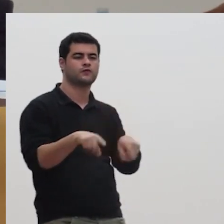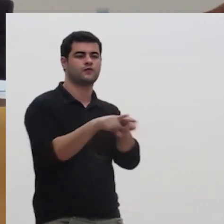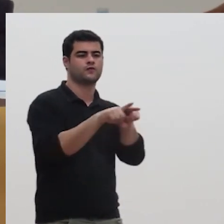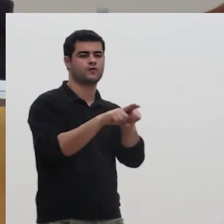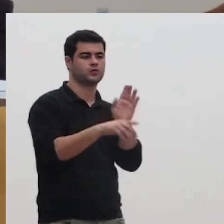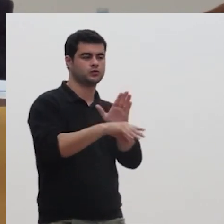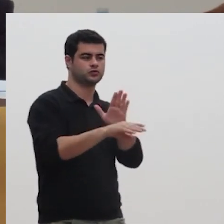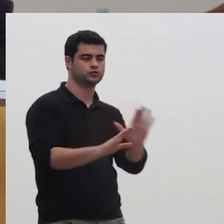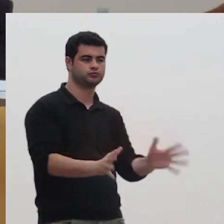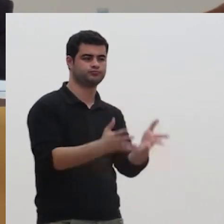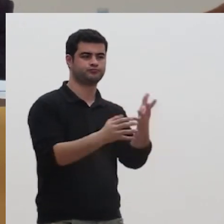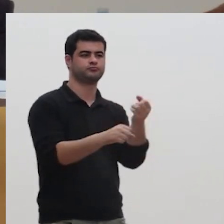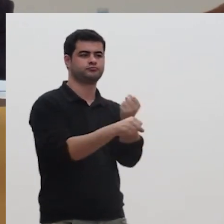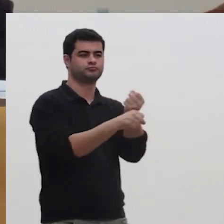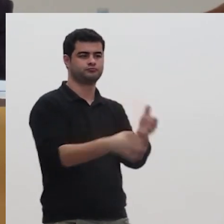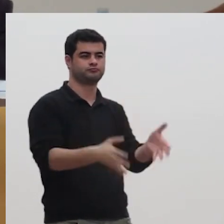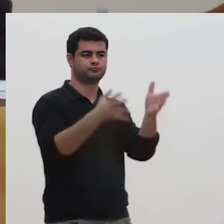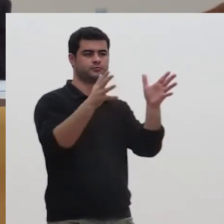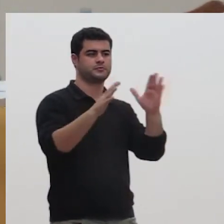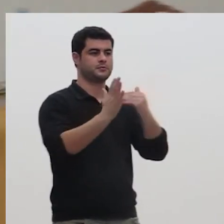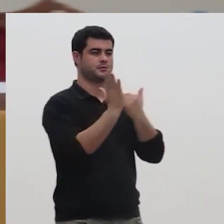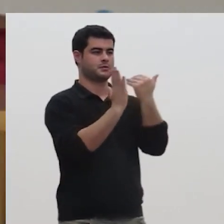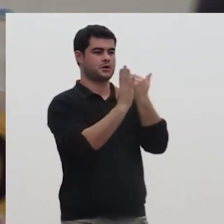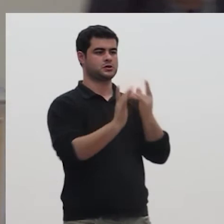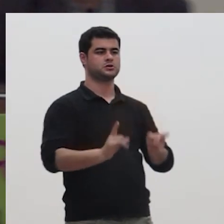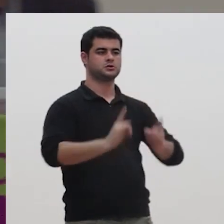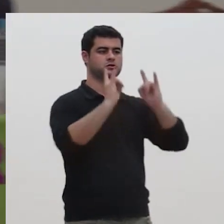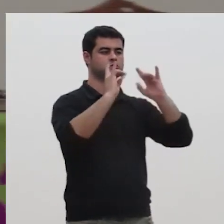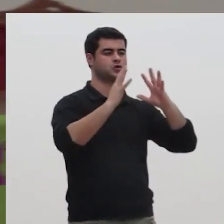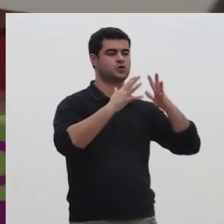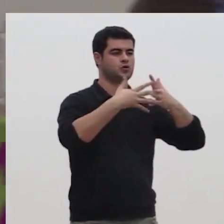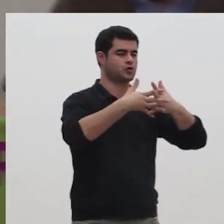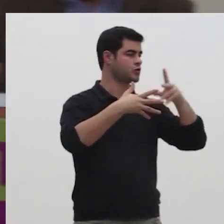na definição de obras mais complexas?